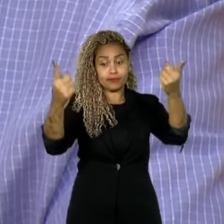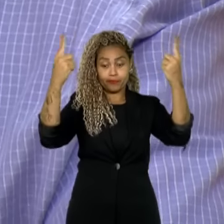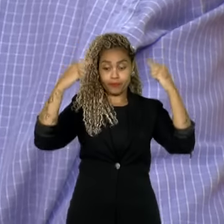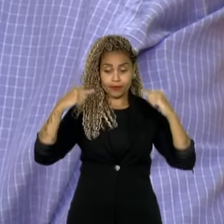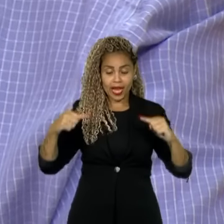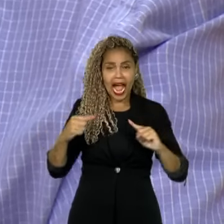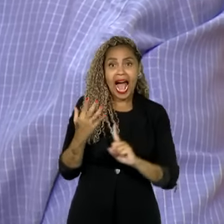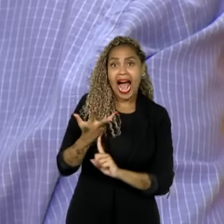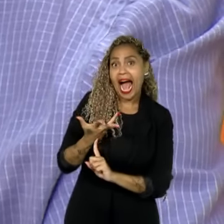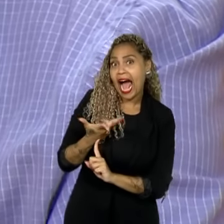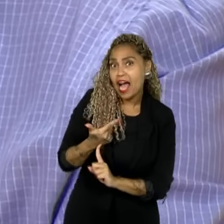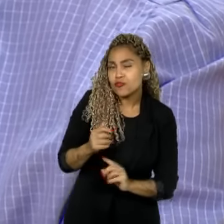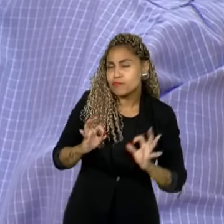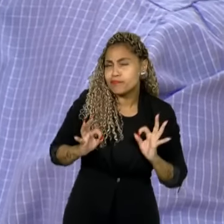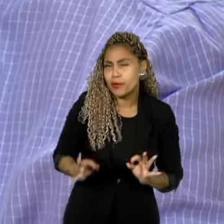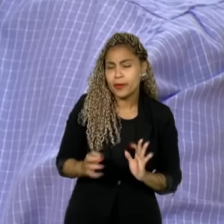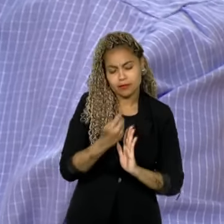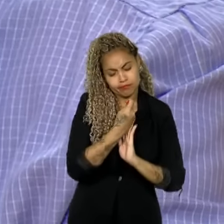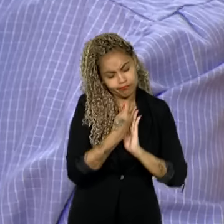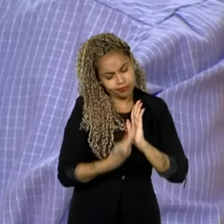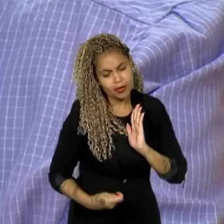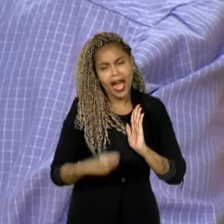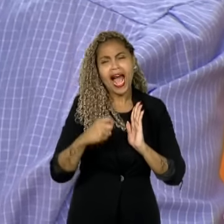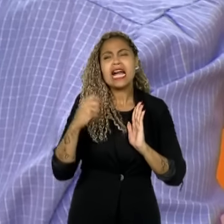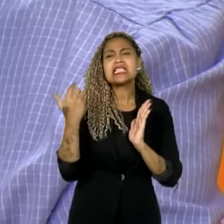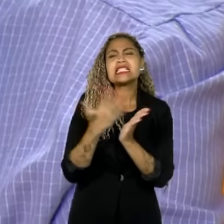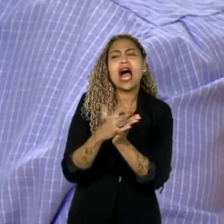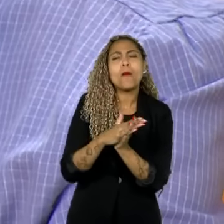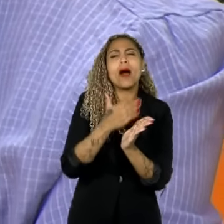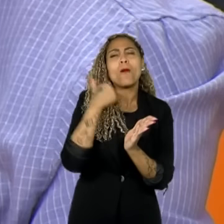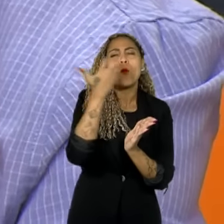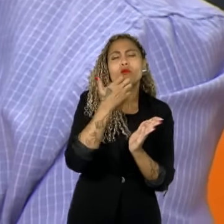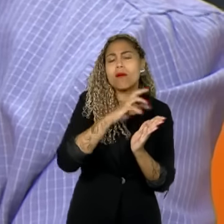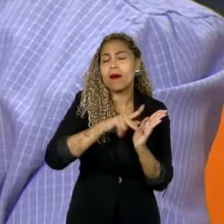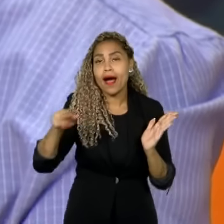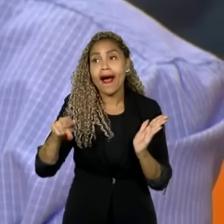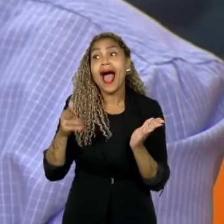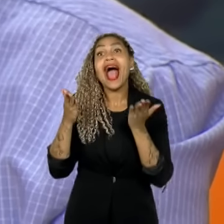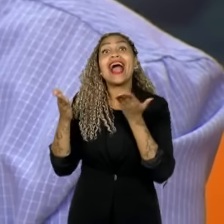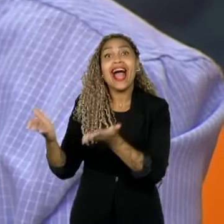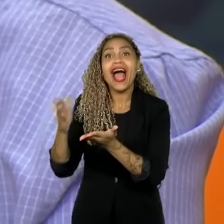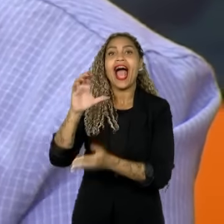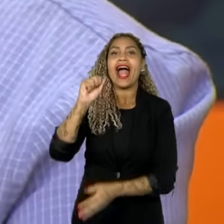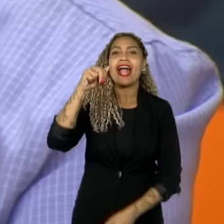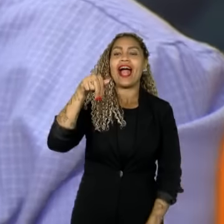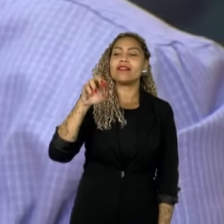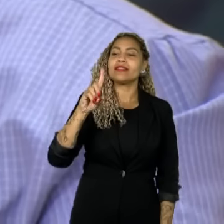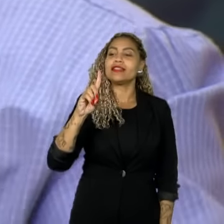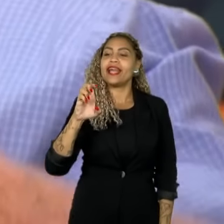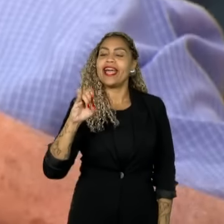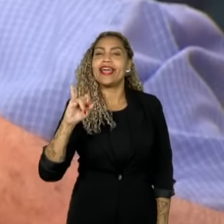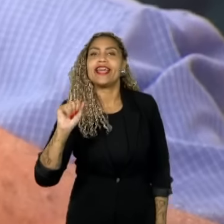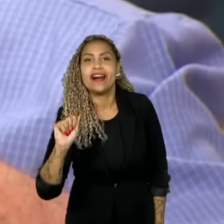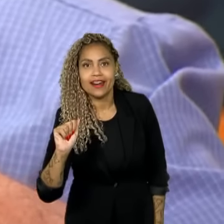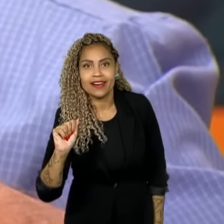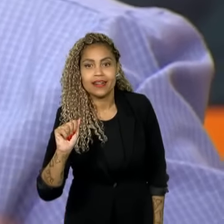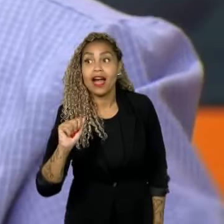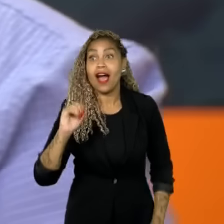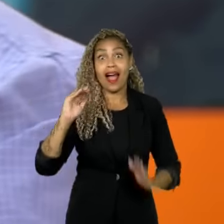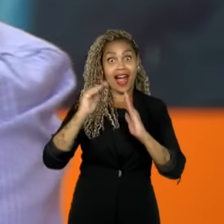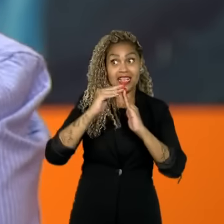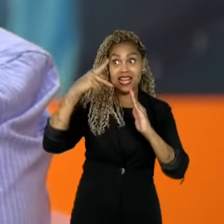artístico da Portela, enredos, sambas enredos, era o Candeia. Então, na casa do Candeia, eu ficava por trás dela e